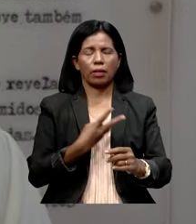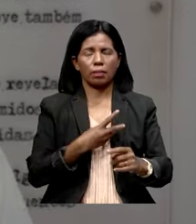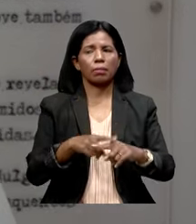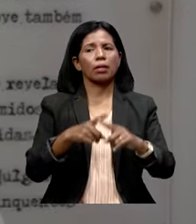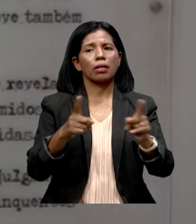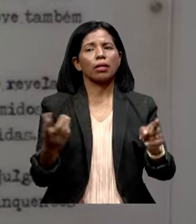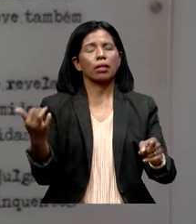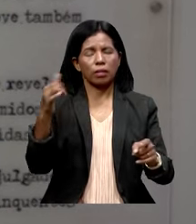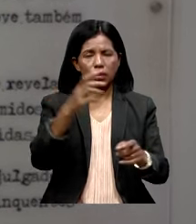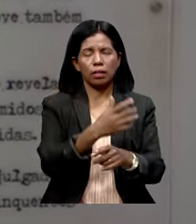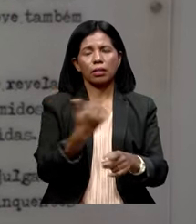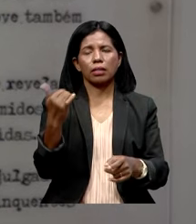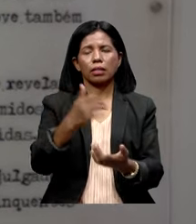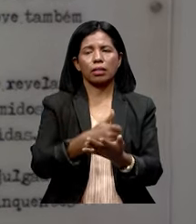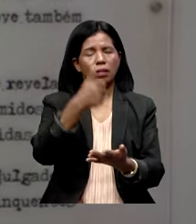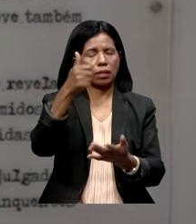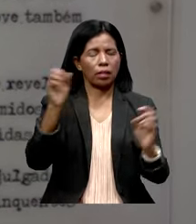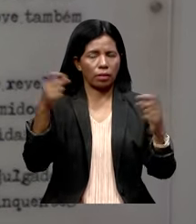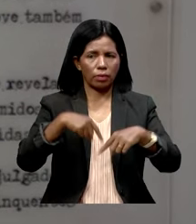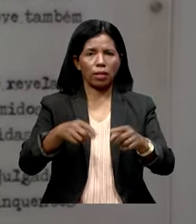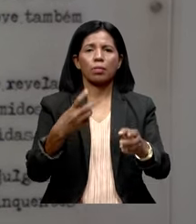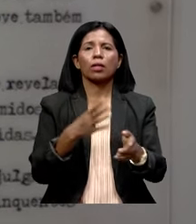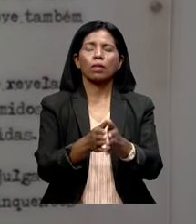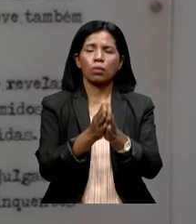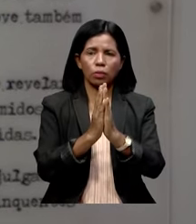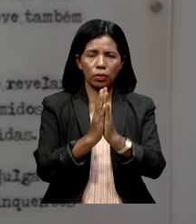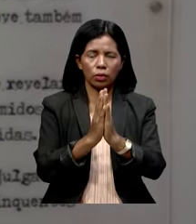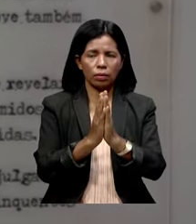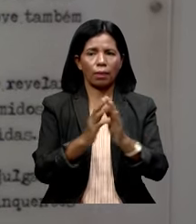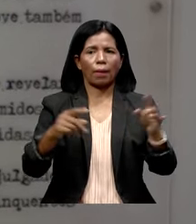tam nem basira neve passa la filha fale a mi husu ba iha ve